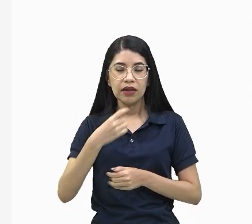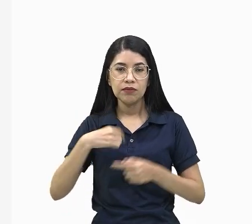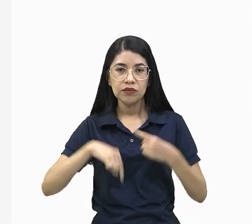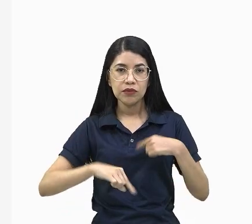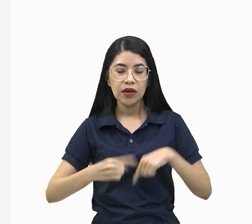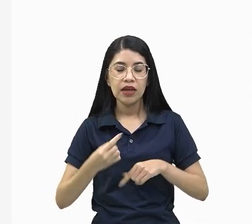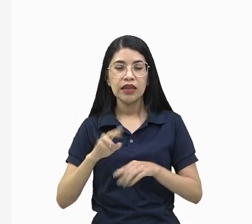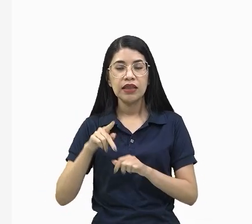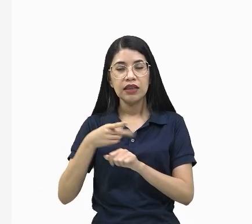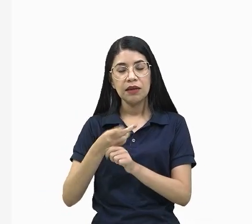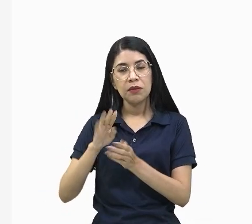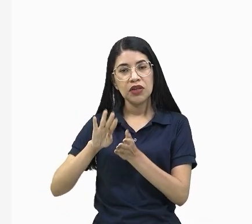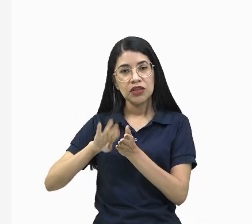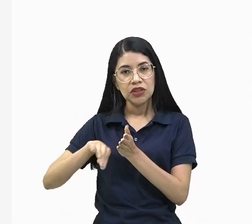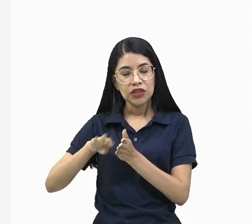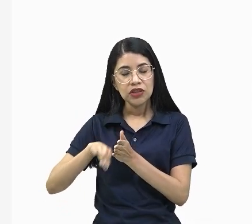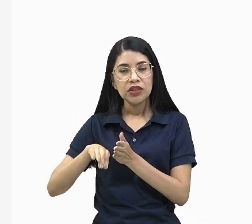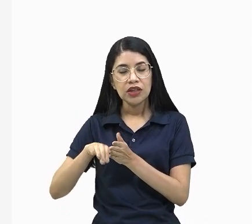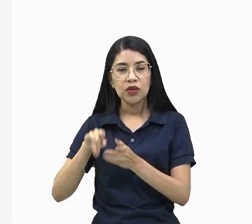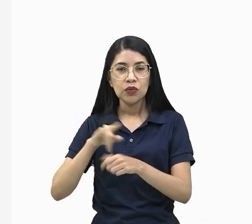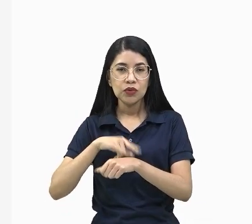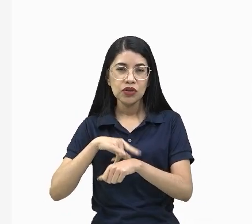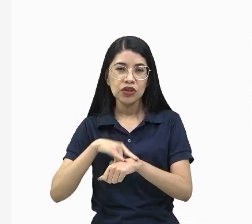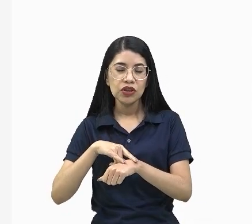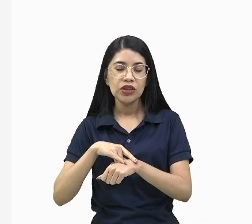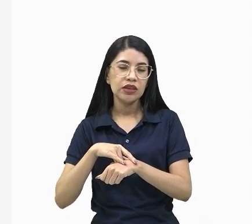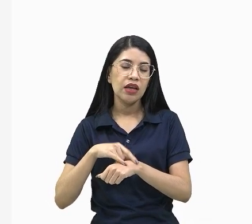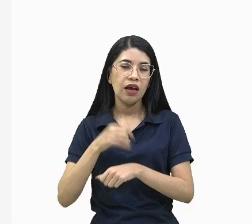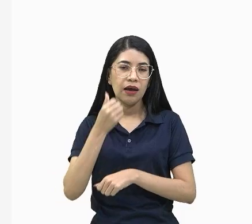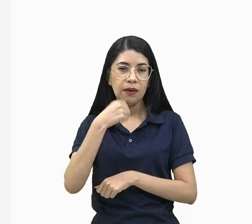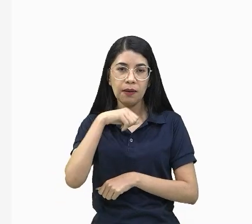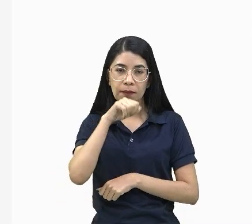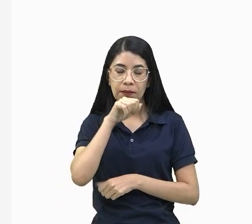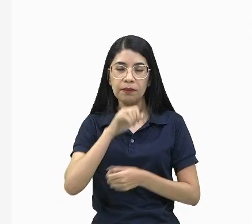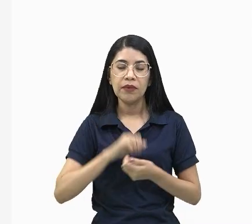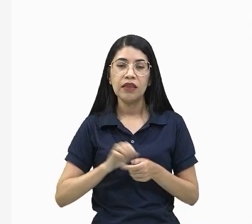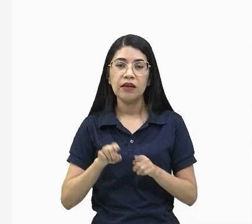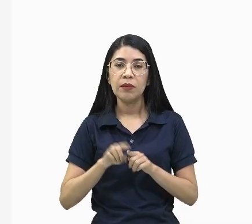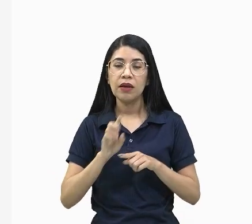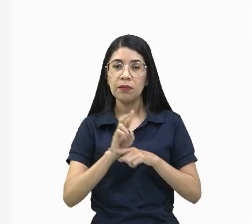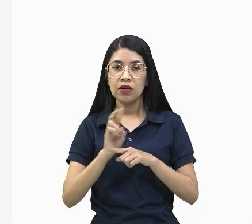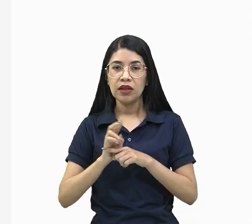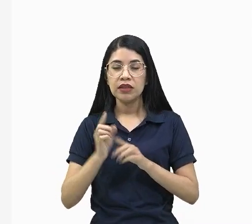posteriormente eliminados do corpo da mãe. Nós temos também proteção